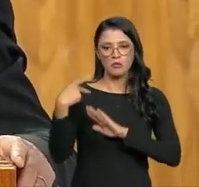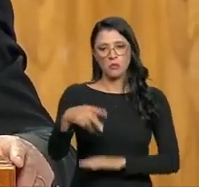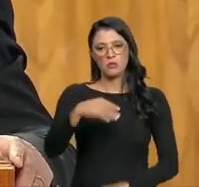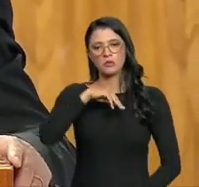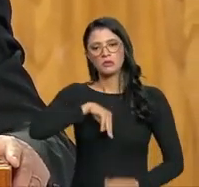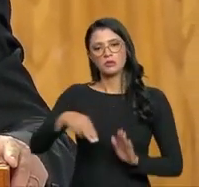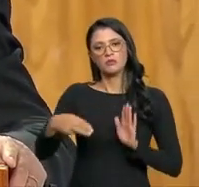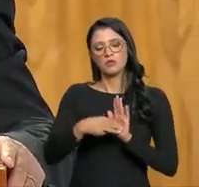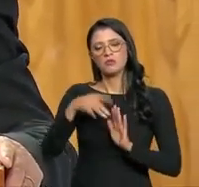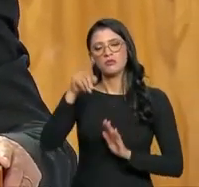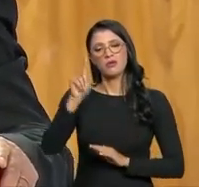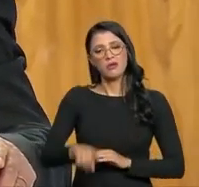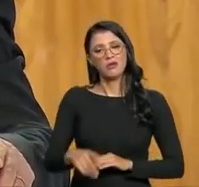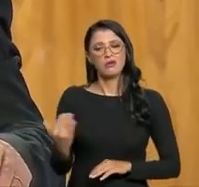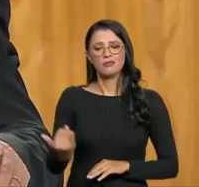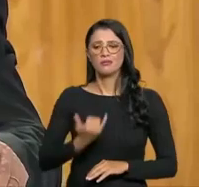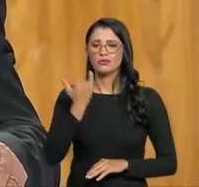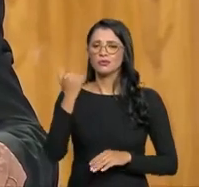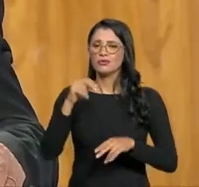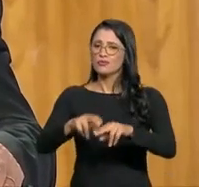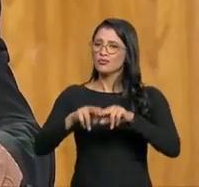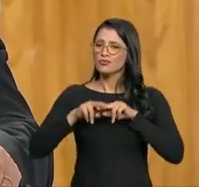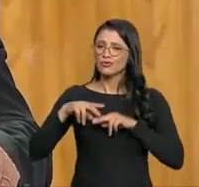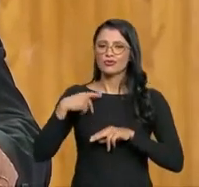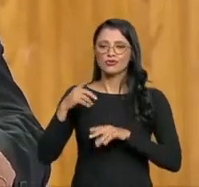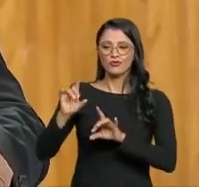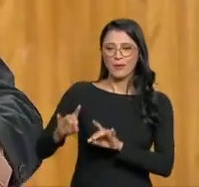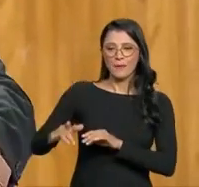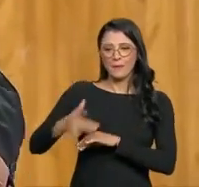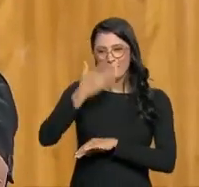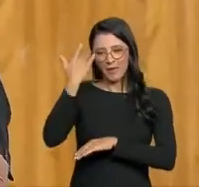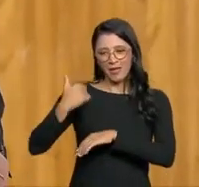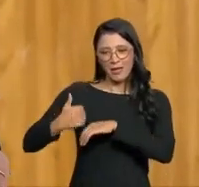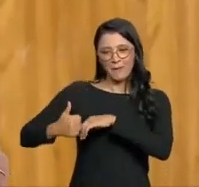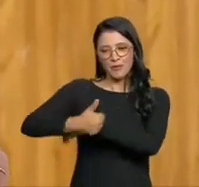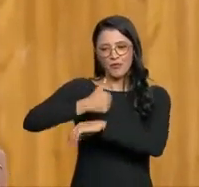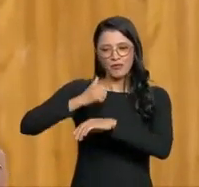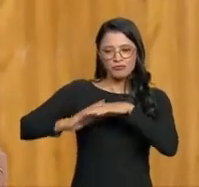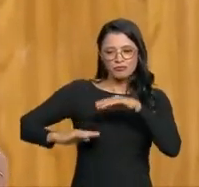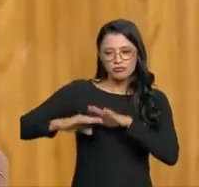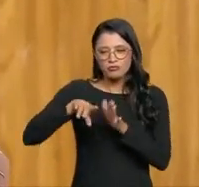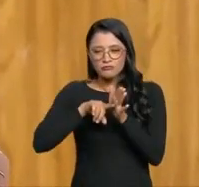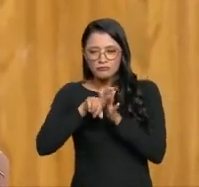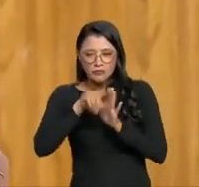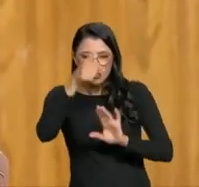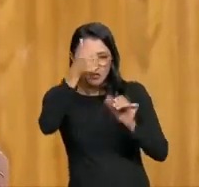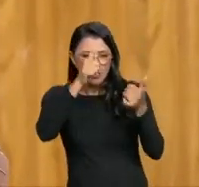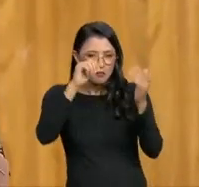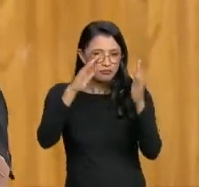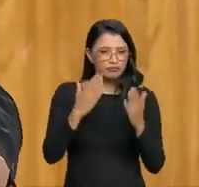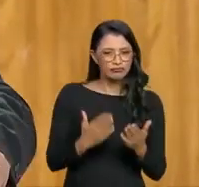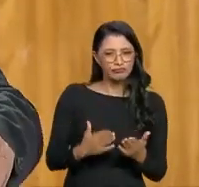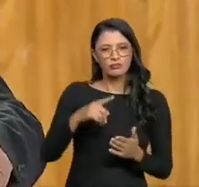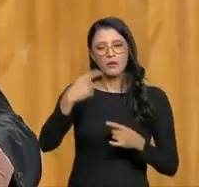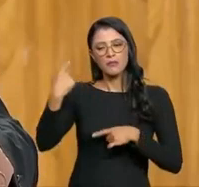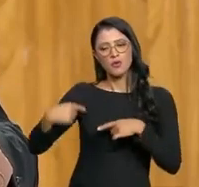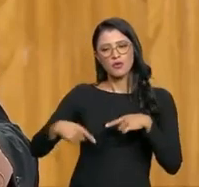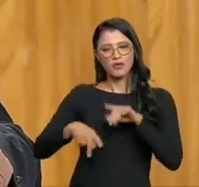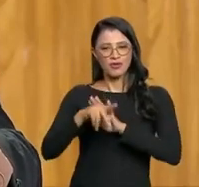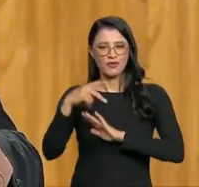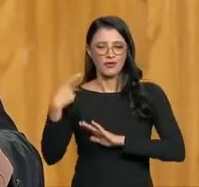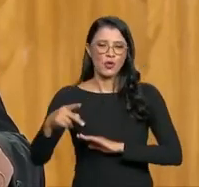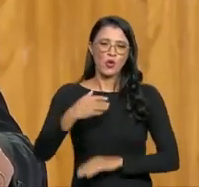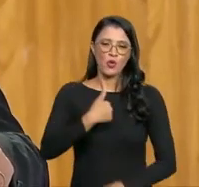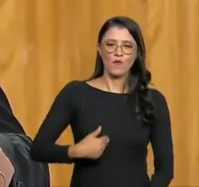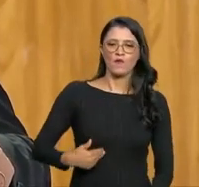importante. Essa é a razão dos especialistas quando analisaram as políticas exercidas do governo Lula 1,